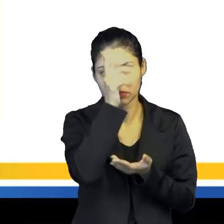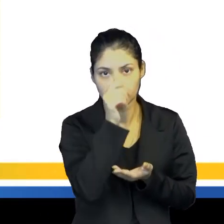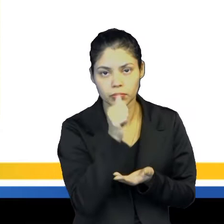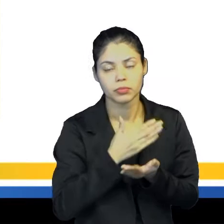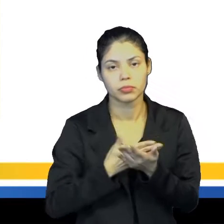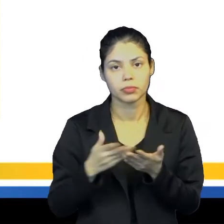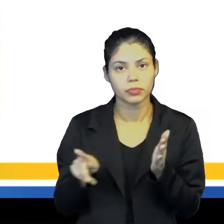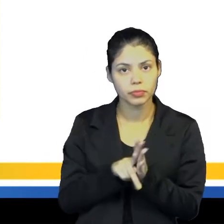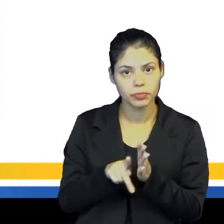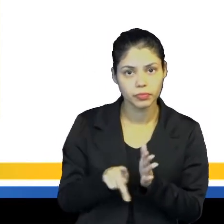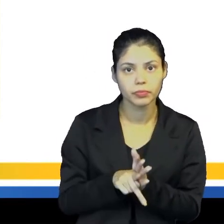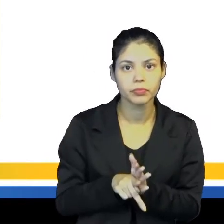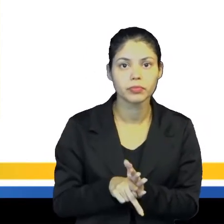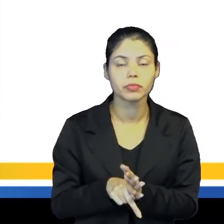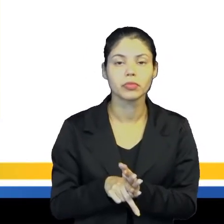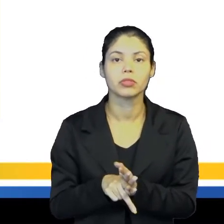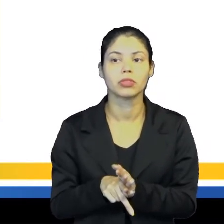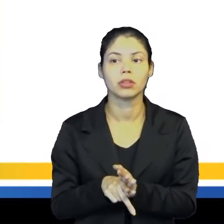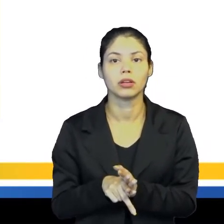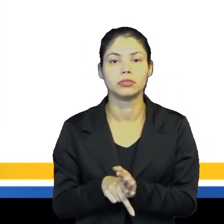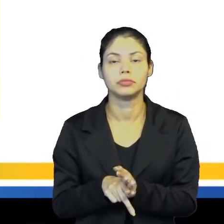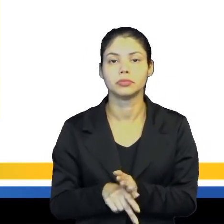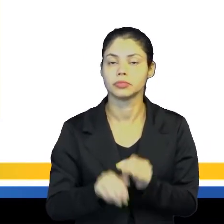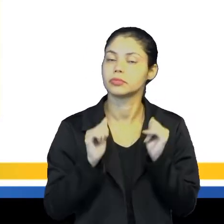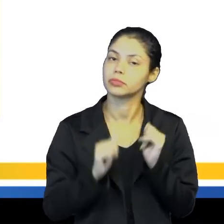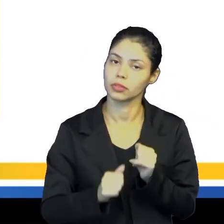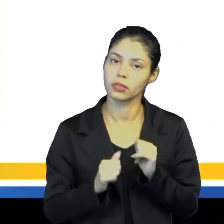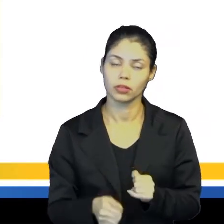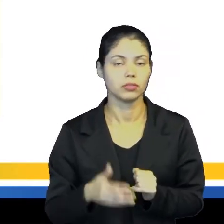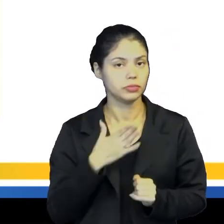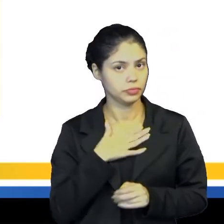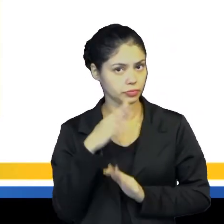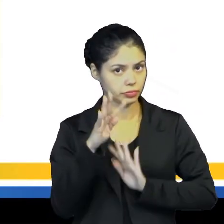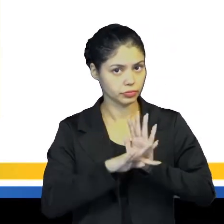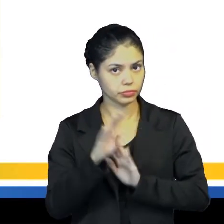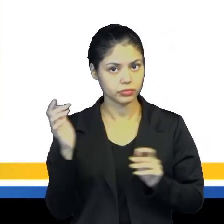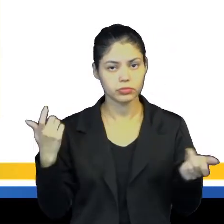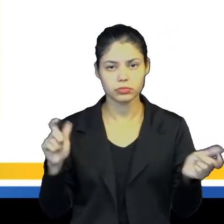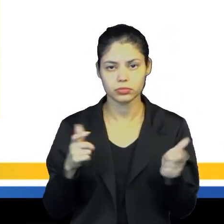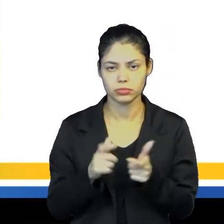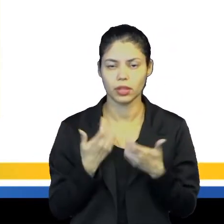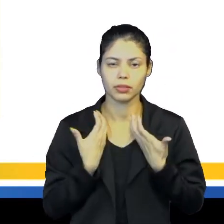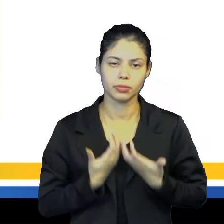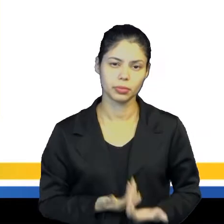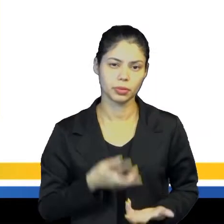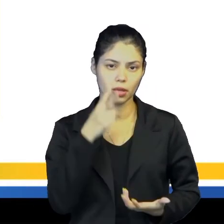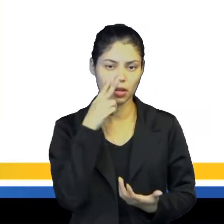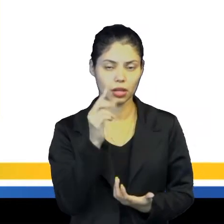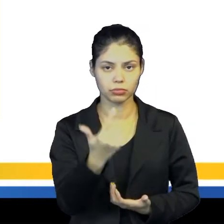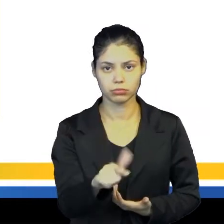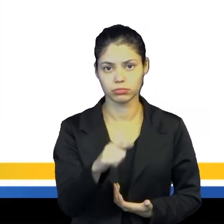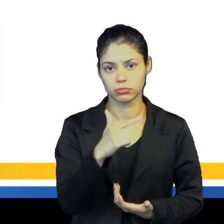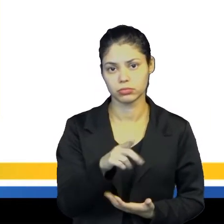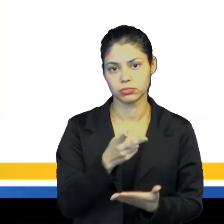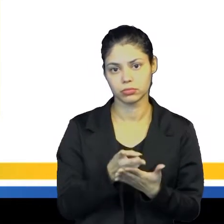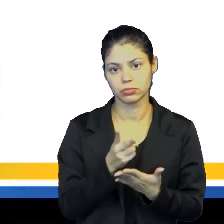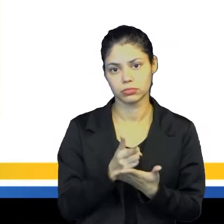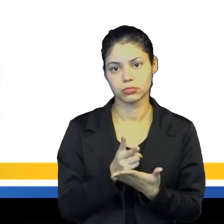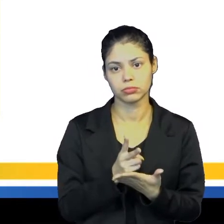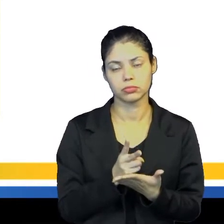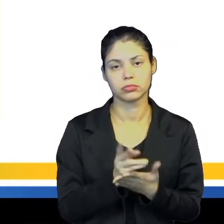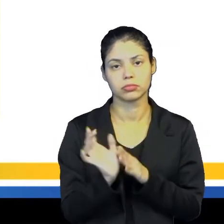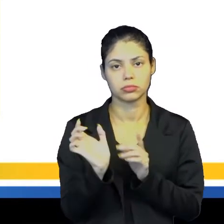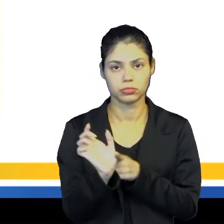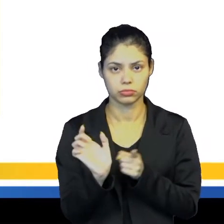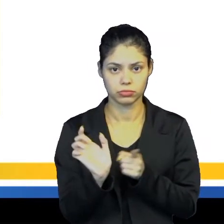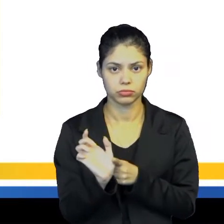galinha no mercado para fazer uma canja, e eu posso tornar esse meu texto menos cansativo, sem repetir essa palavra. Então, eu